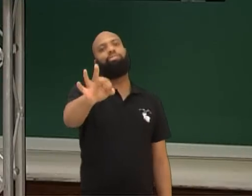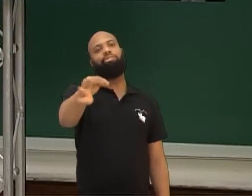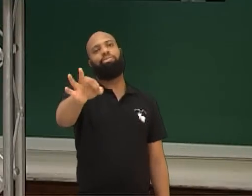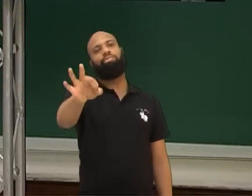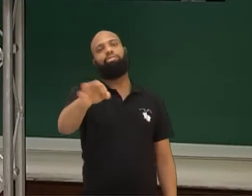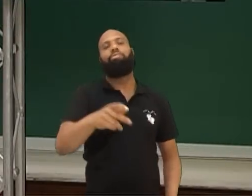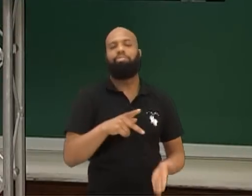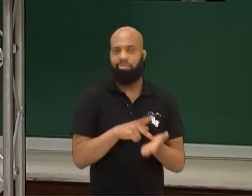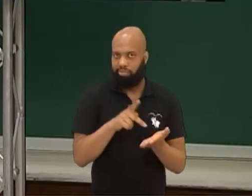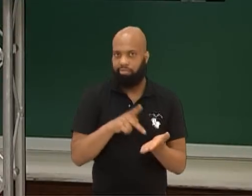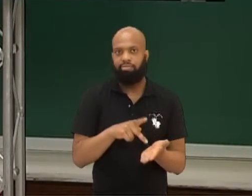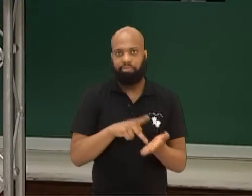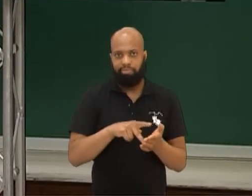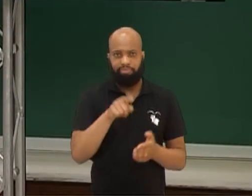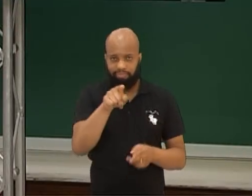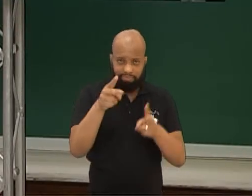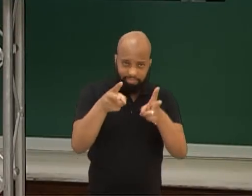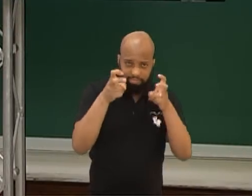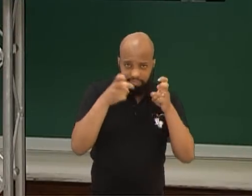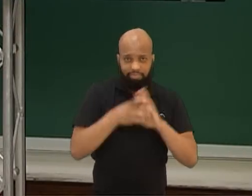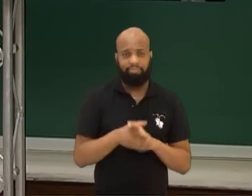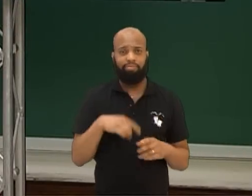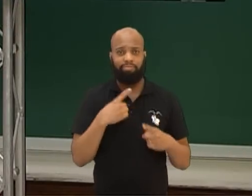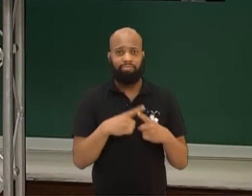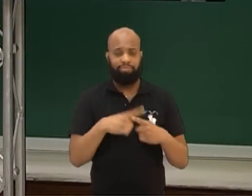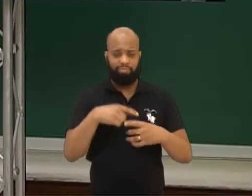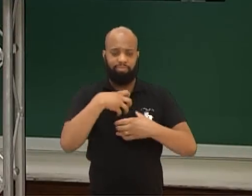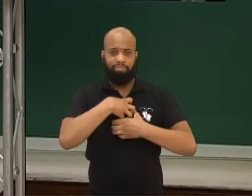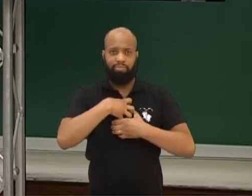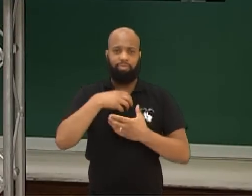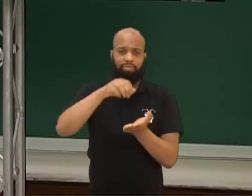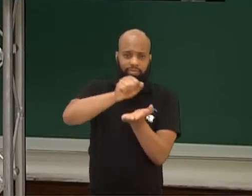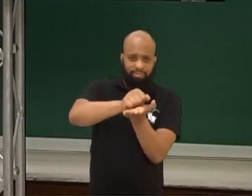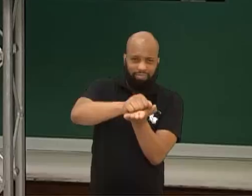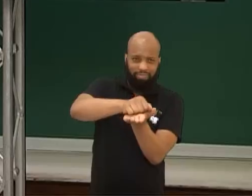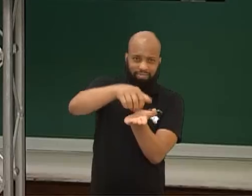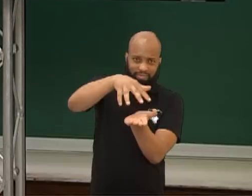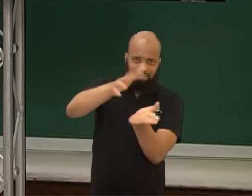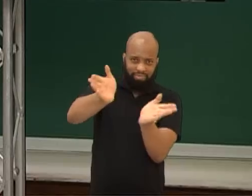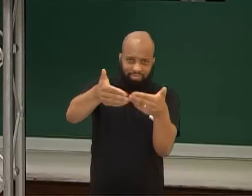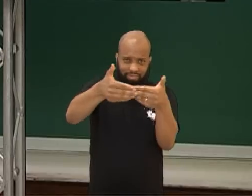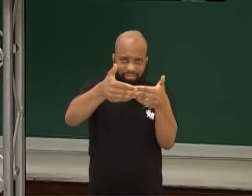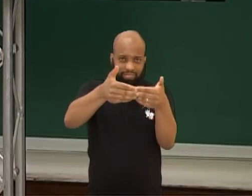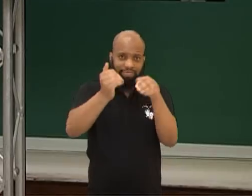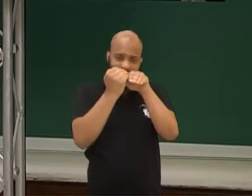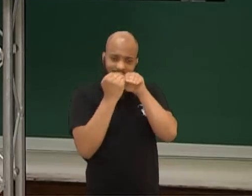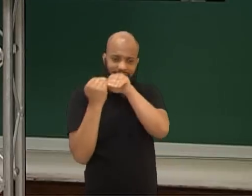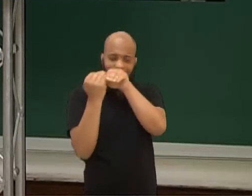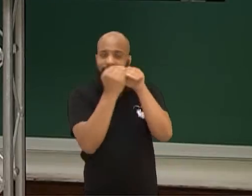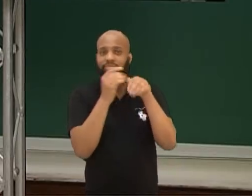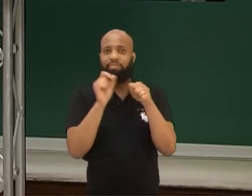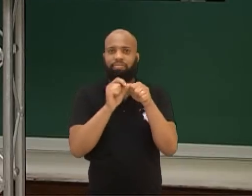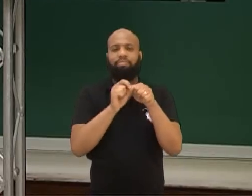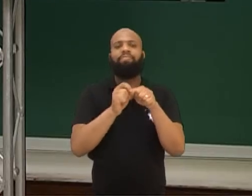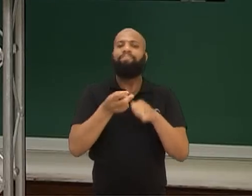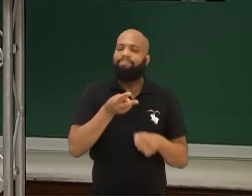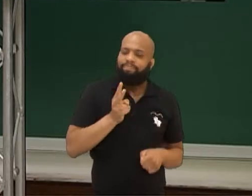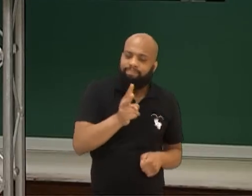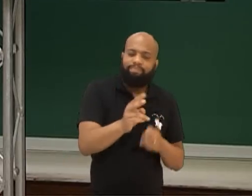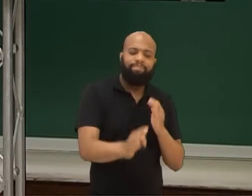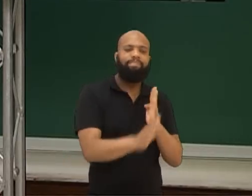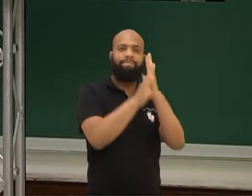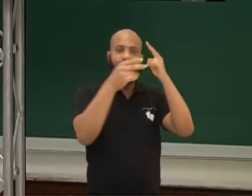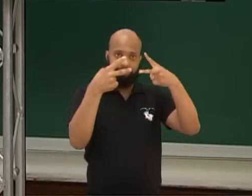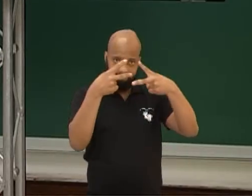esse mesmo. Vocês estão percebendo que os nossos polígonos regulares, quando eu traço a diagonal, a gente está sempre